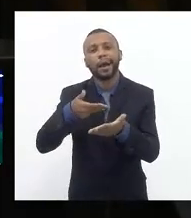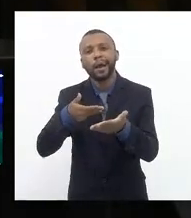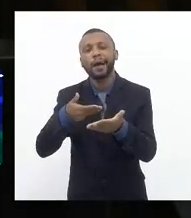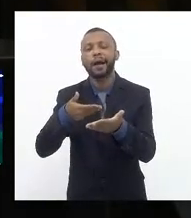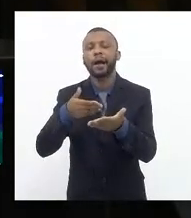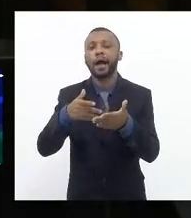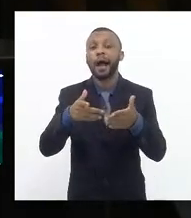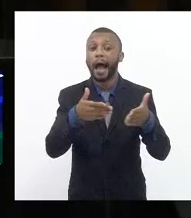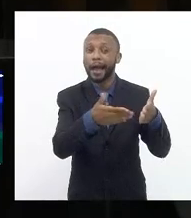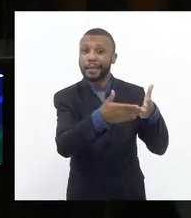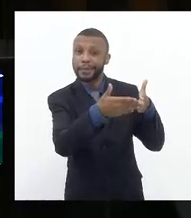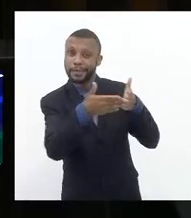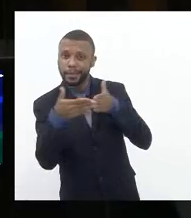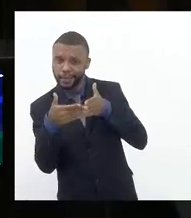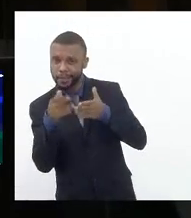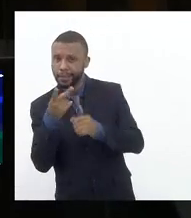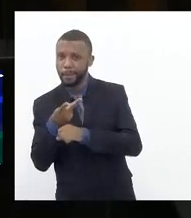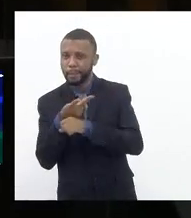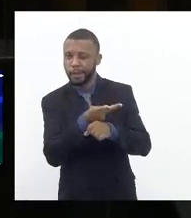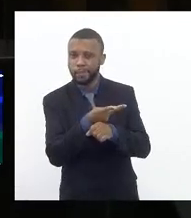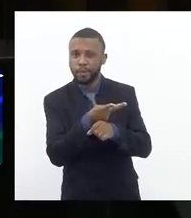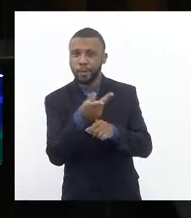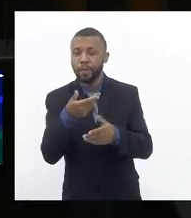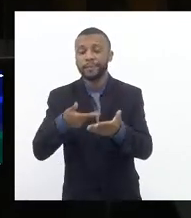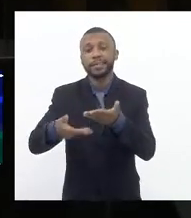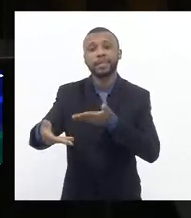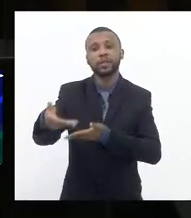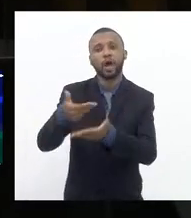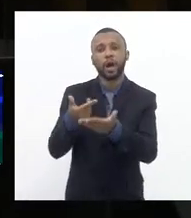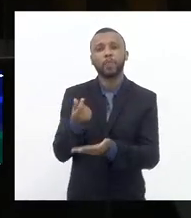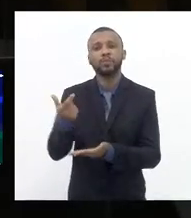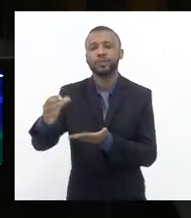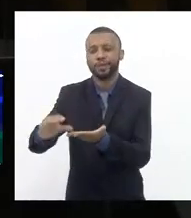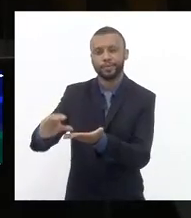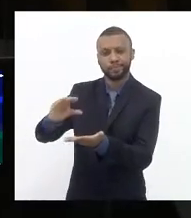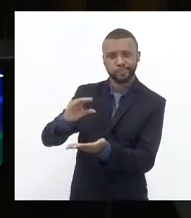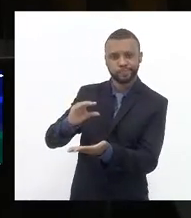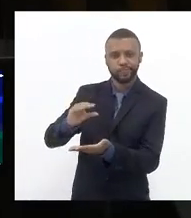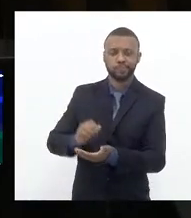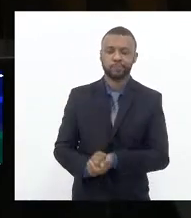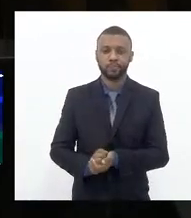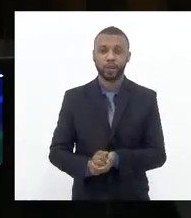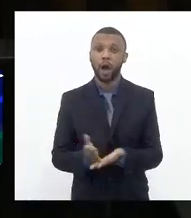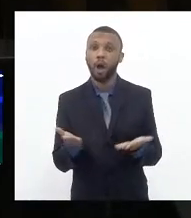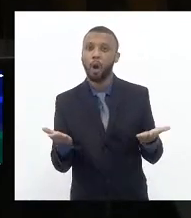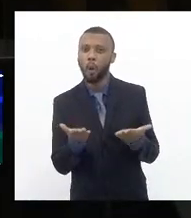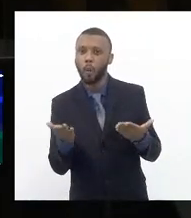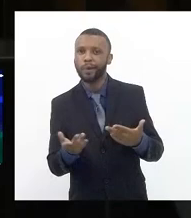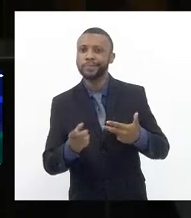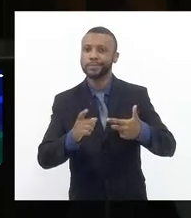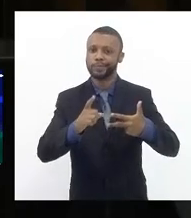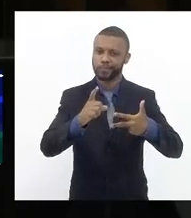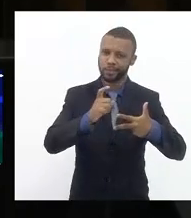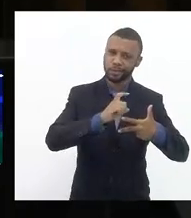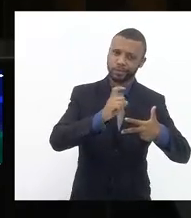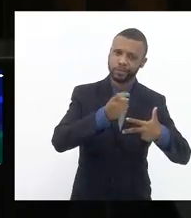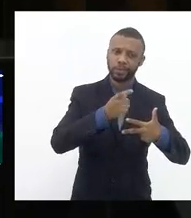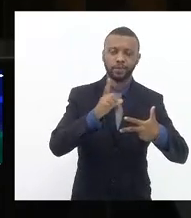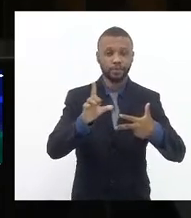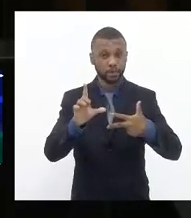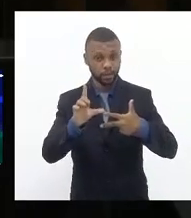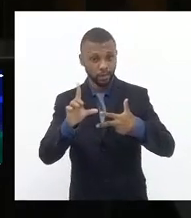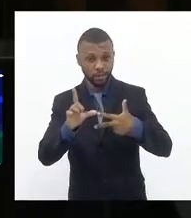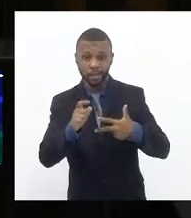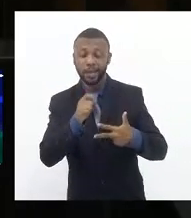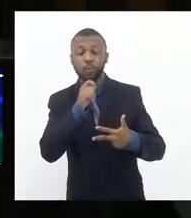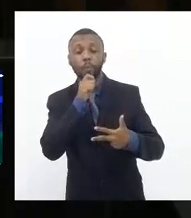dinheiro. O que hoje, tanto os servidores do Executivo quanto do Legislativo já não fazem.